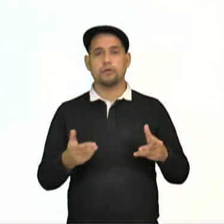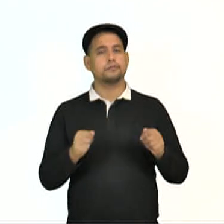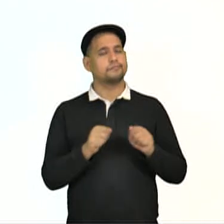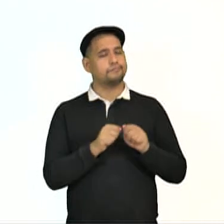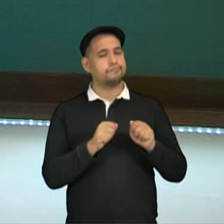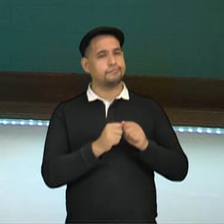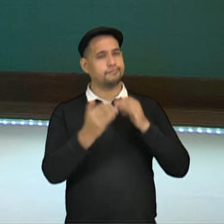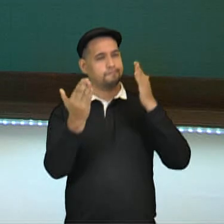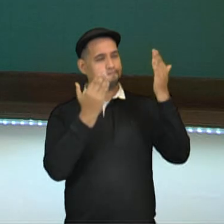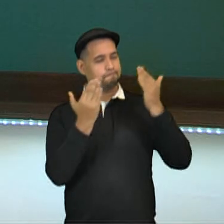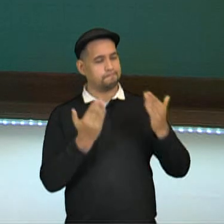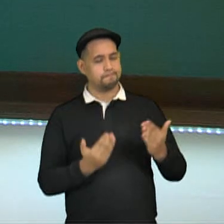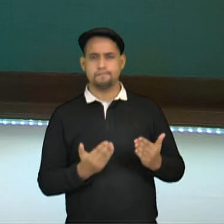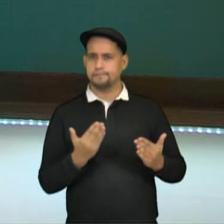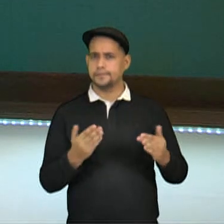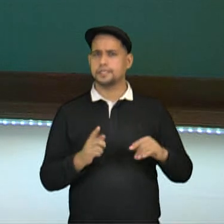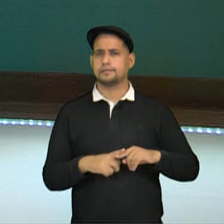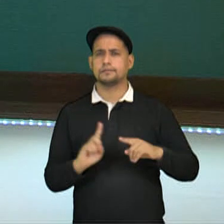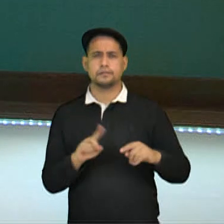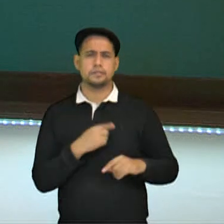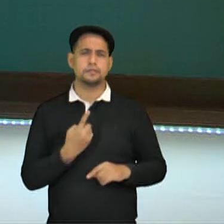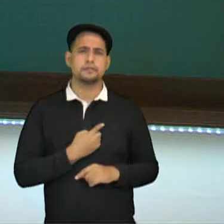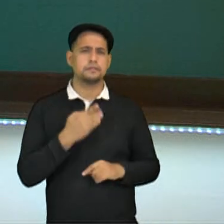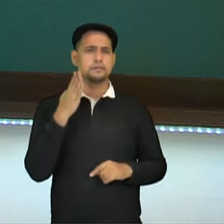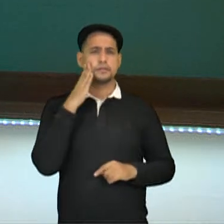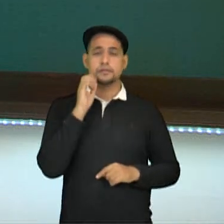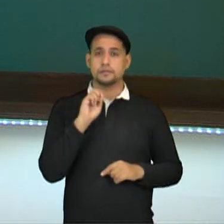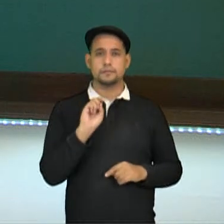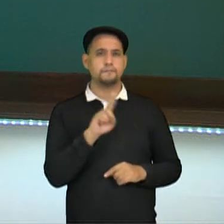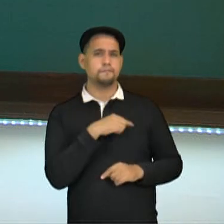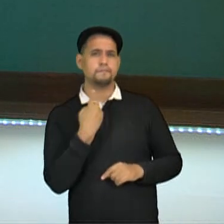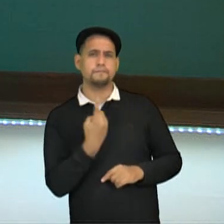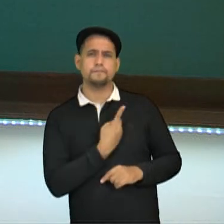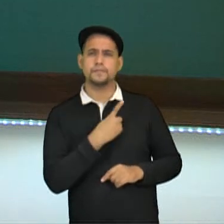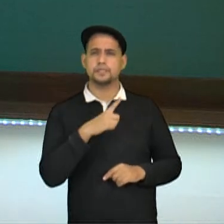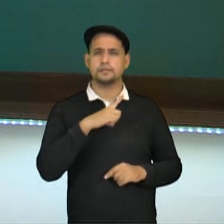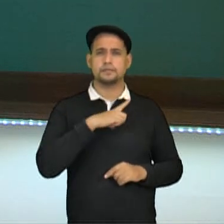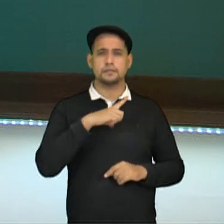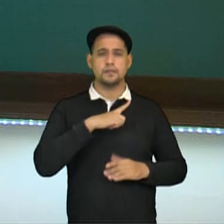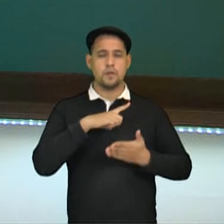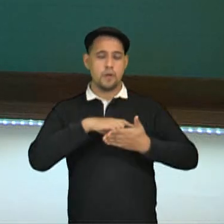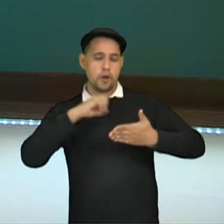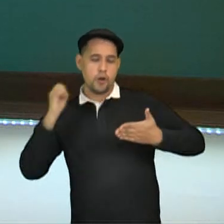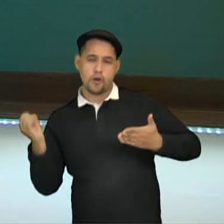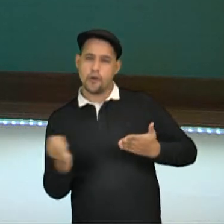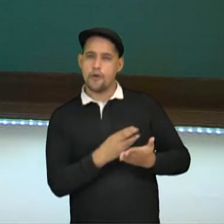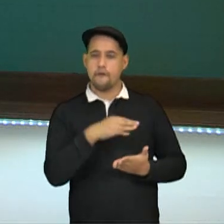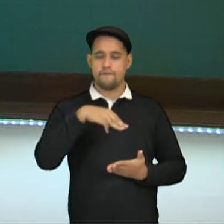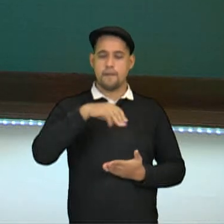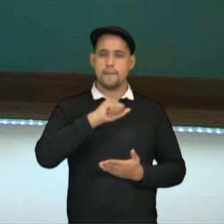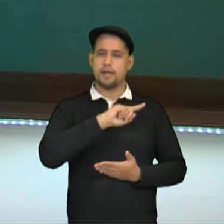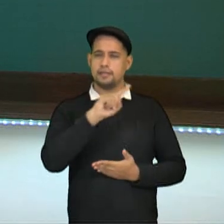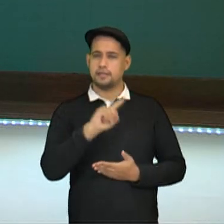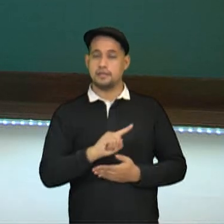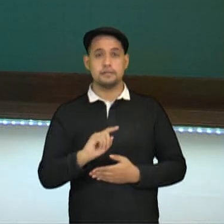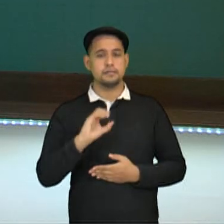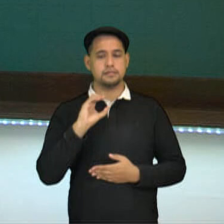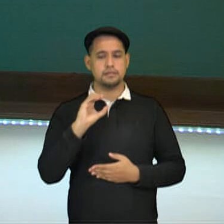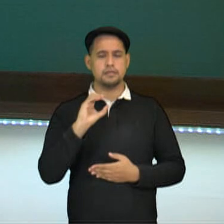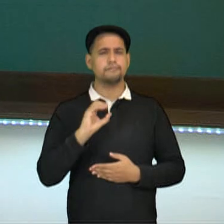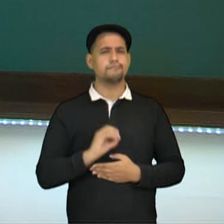essa conferência, né? E a gente sabe que nós vamos obter uma nova matriz, que é a C,